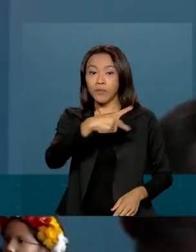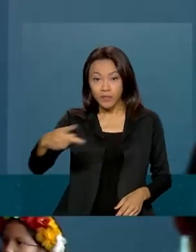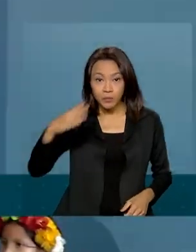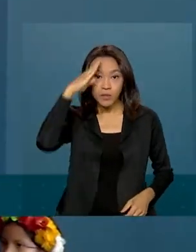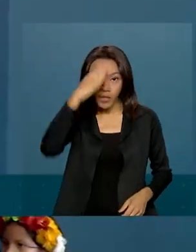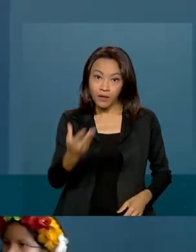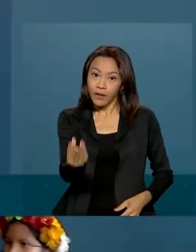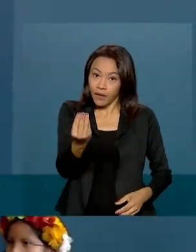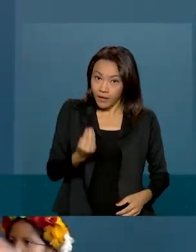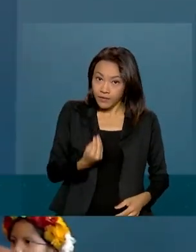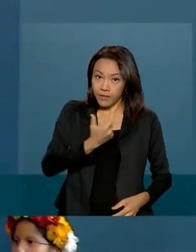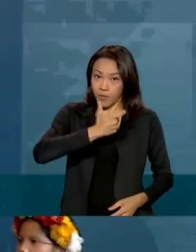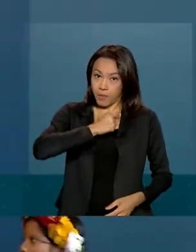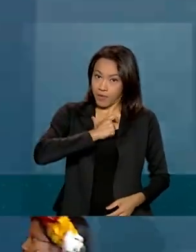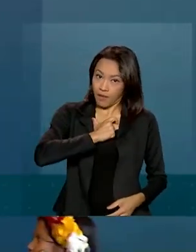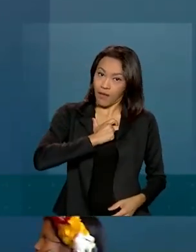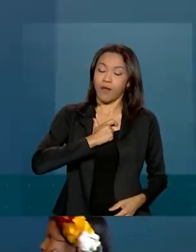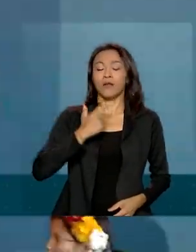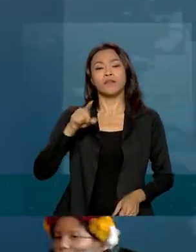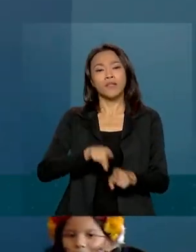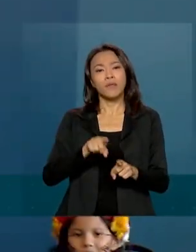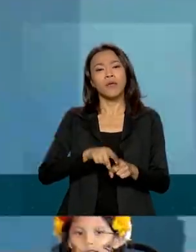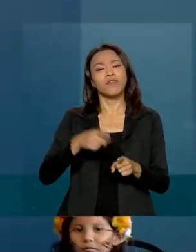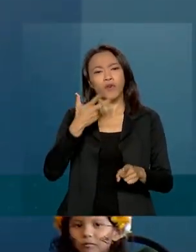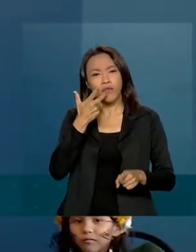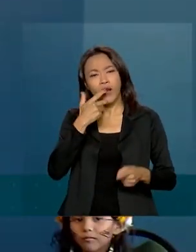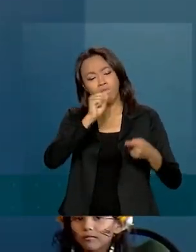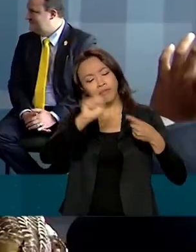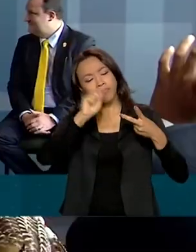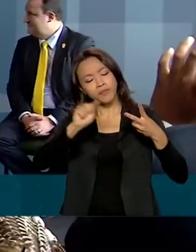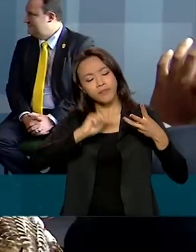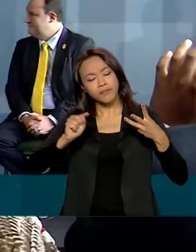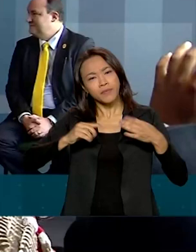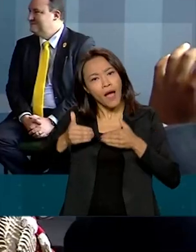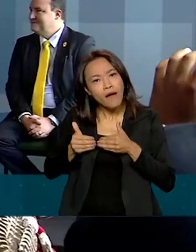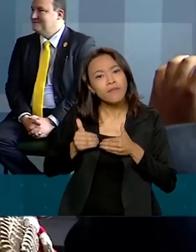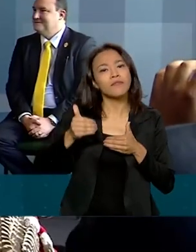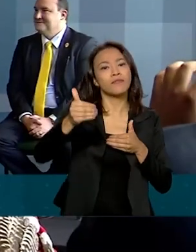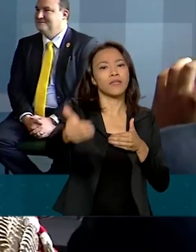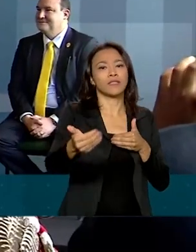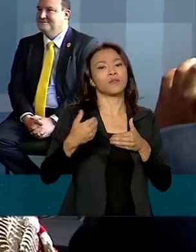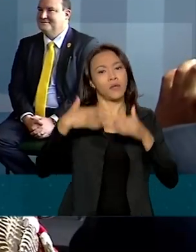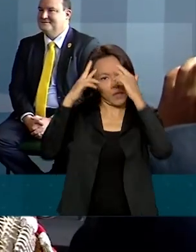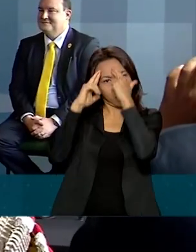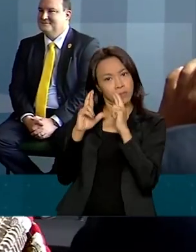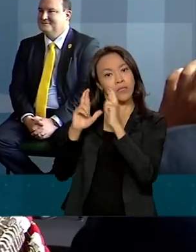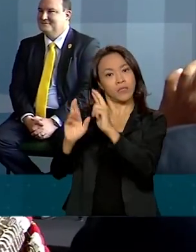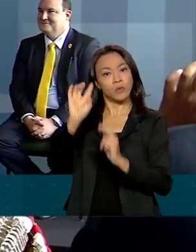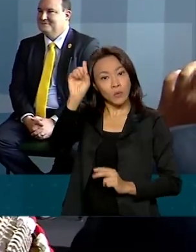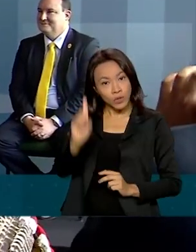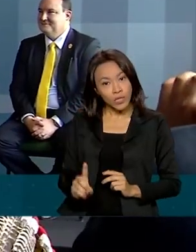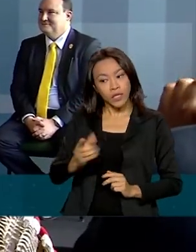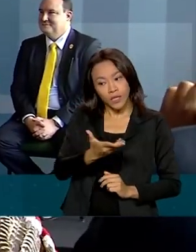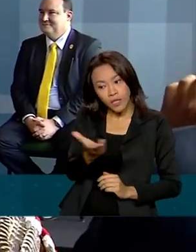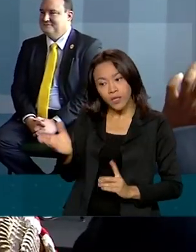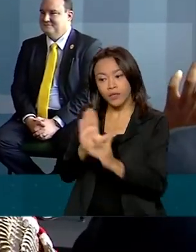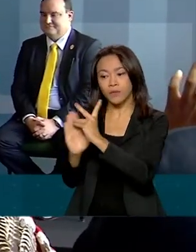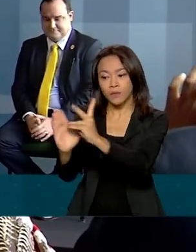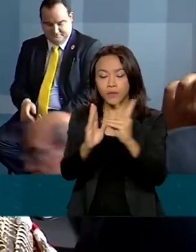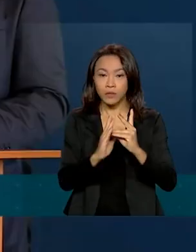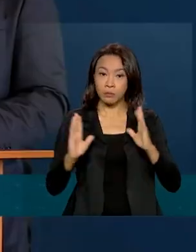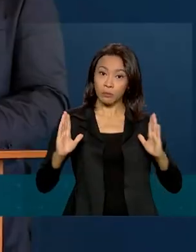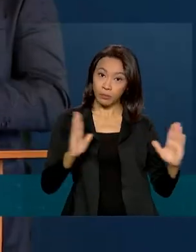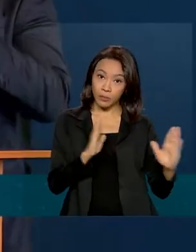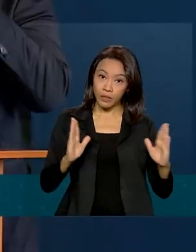Durante a cerimônia, foram destacados os avanços na proteção dos direitos dos indígenas, principalmente durante a